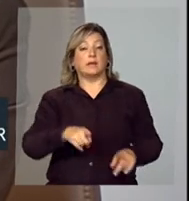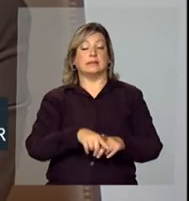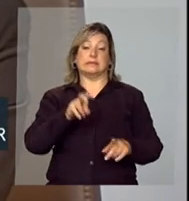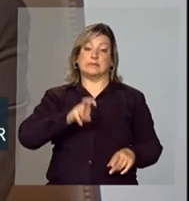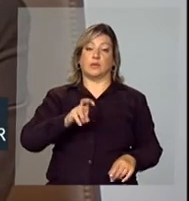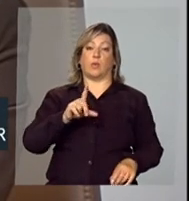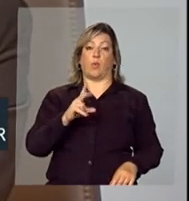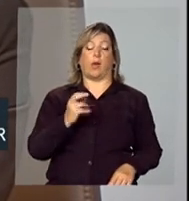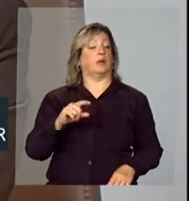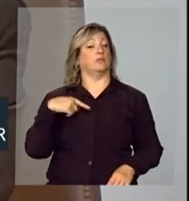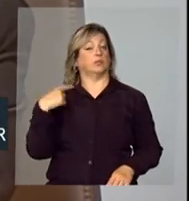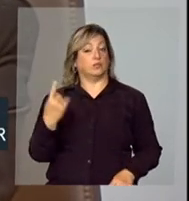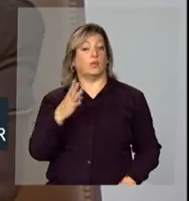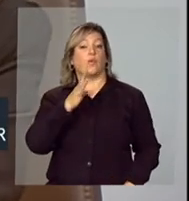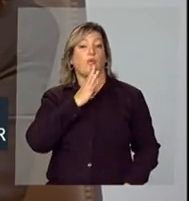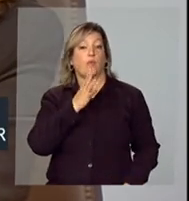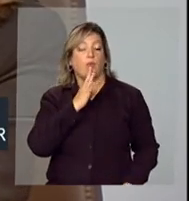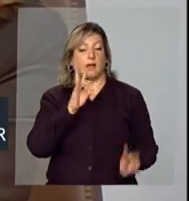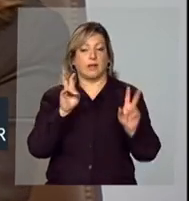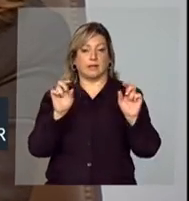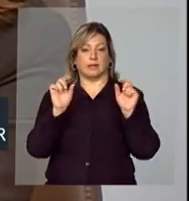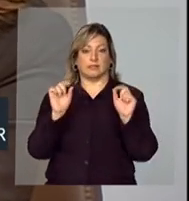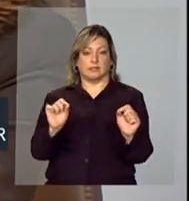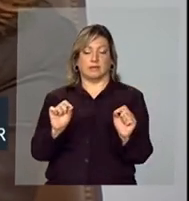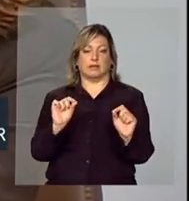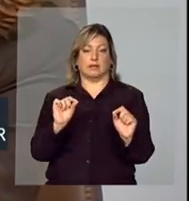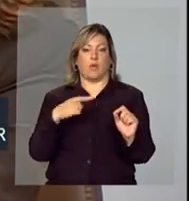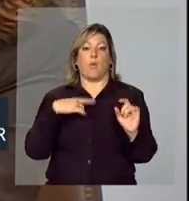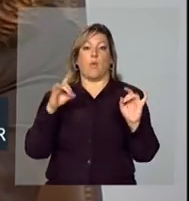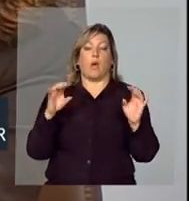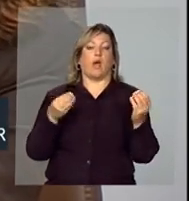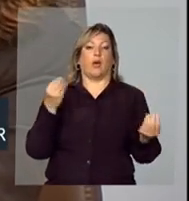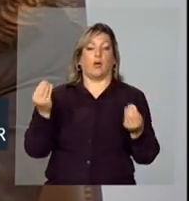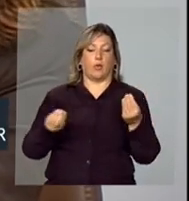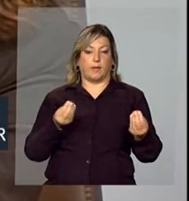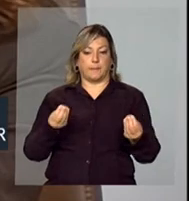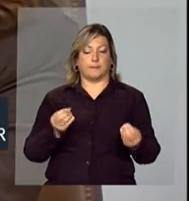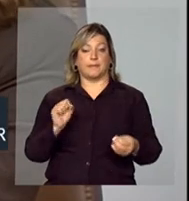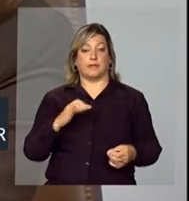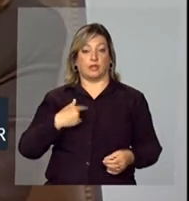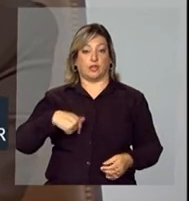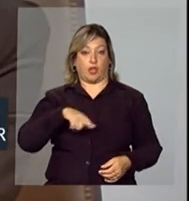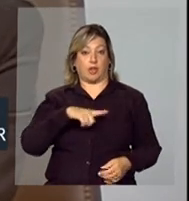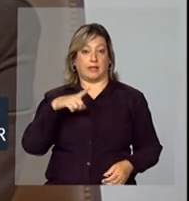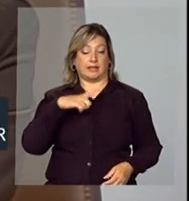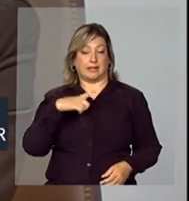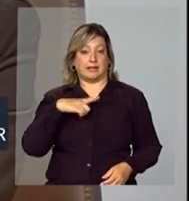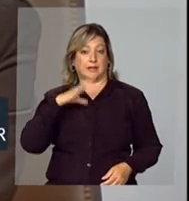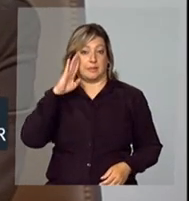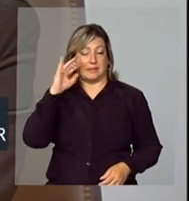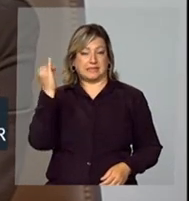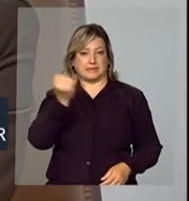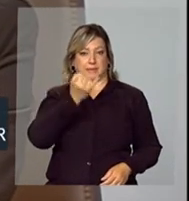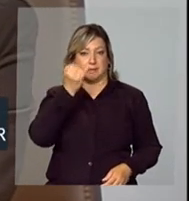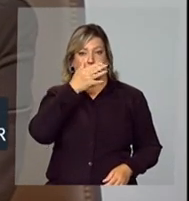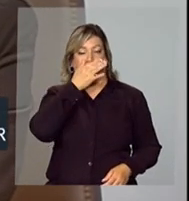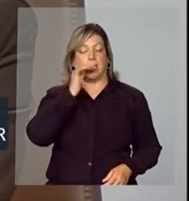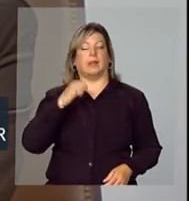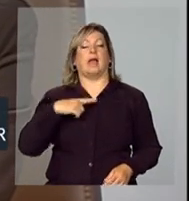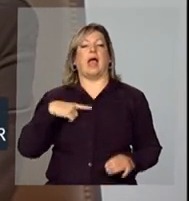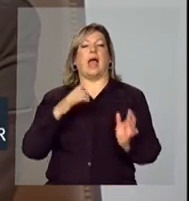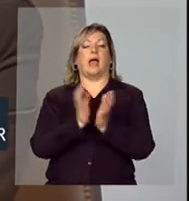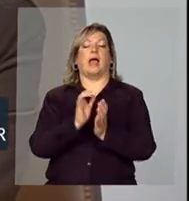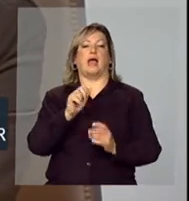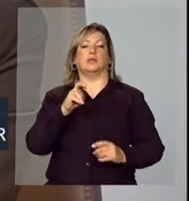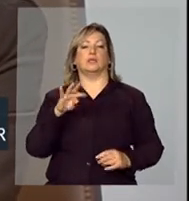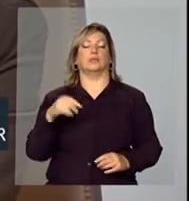temas clássicos também dá problemas de qualidade se nós temos como um dos principais assuntos na defesa do consumidor de